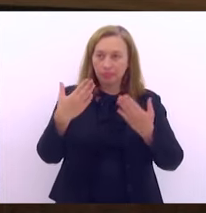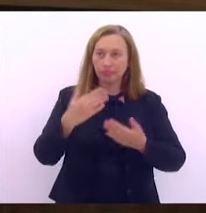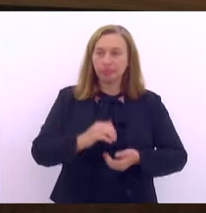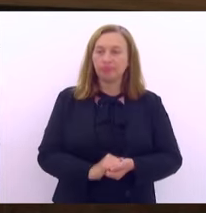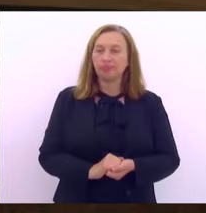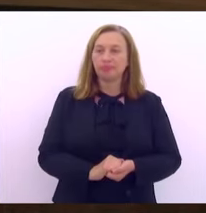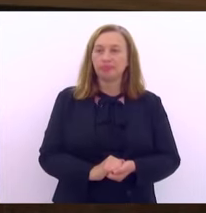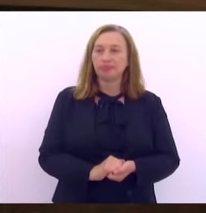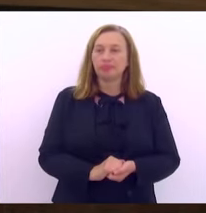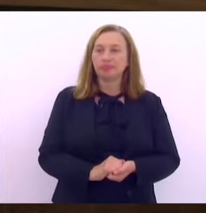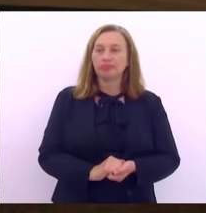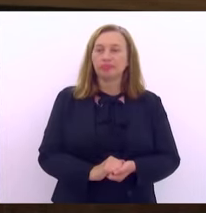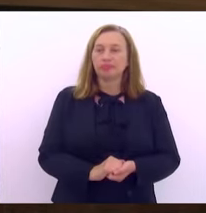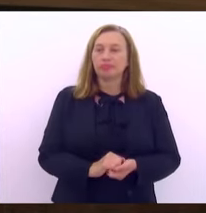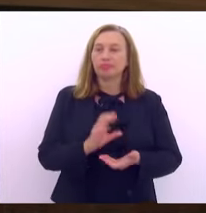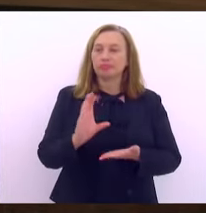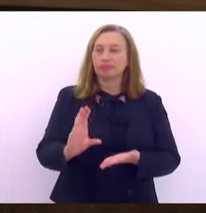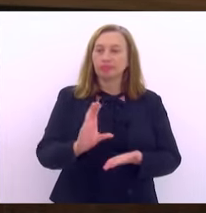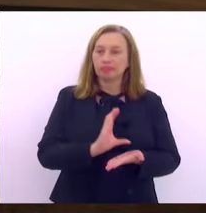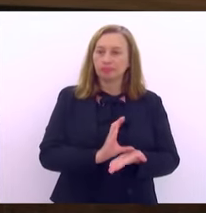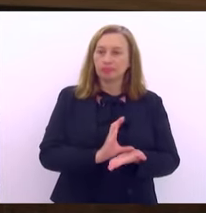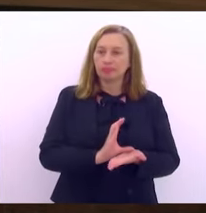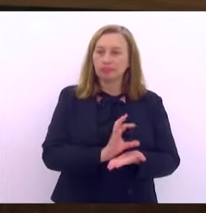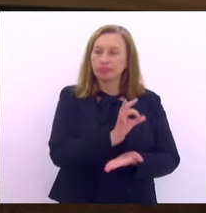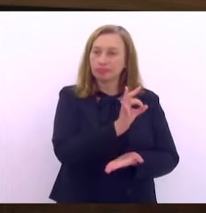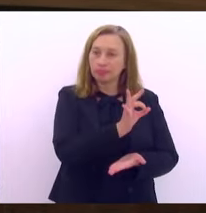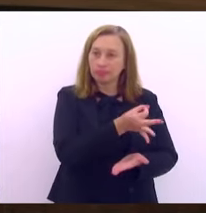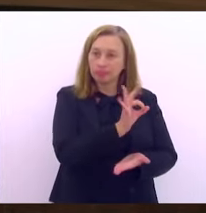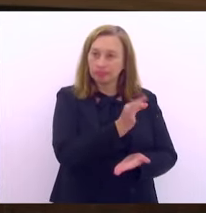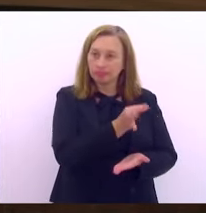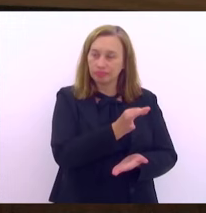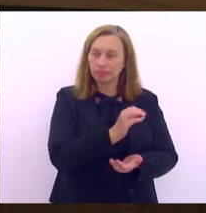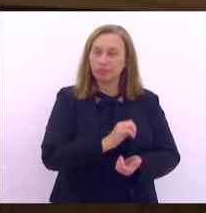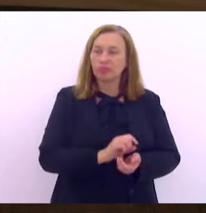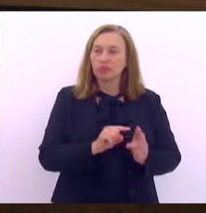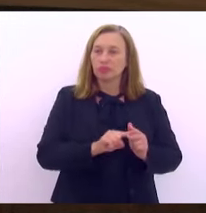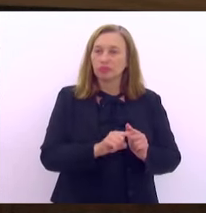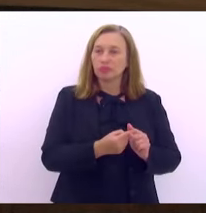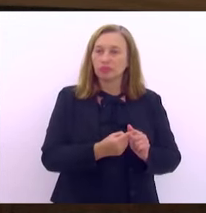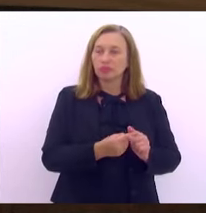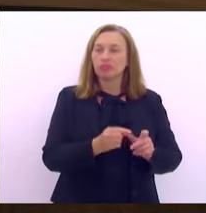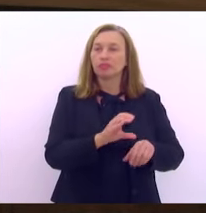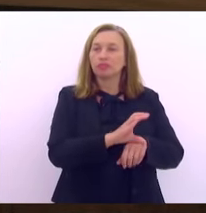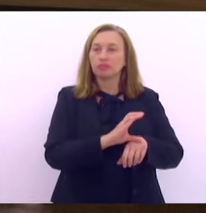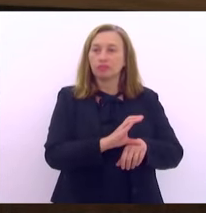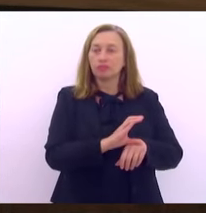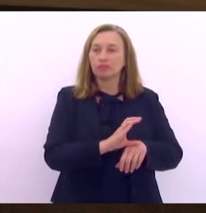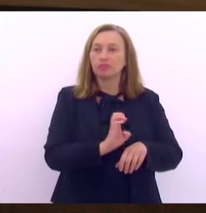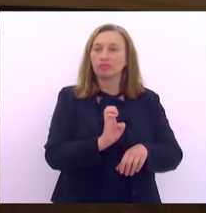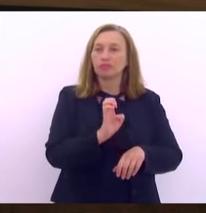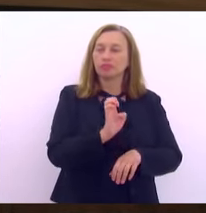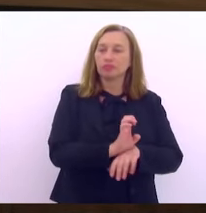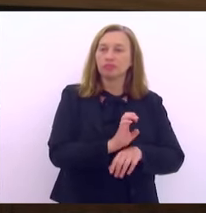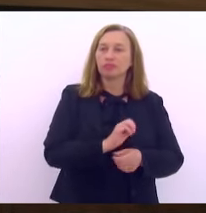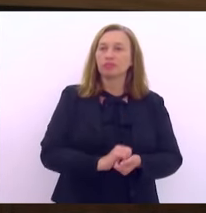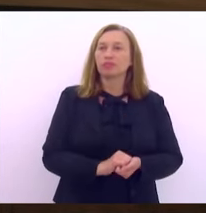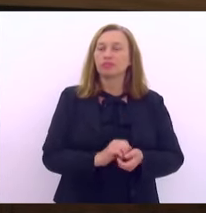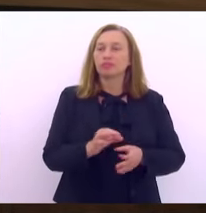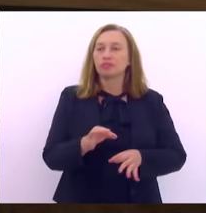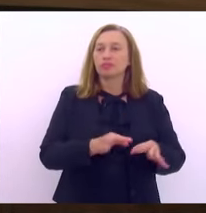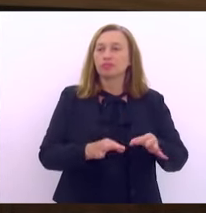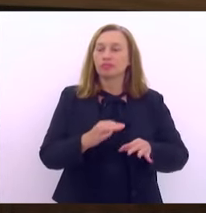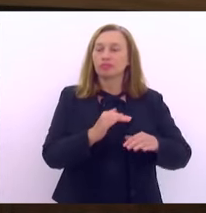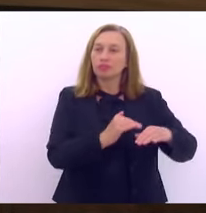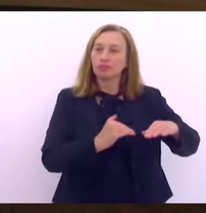com fontes de recursos precisas, inclusive alterando a Constituição do Estado, o programa